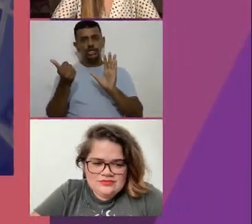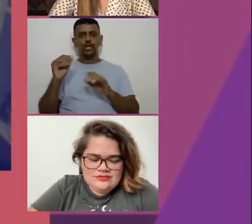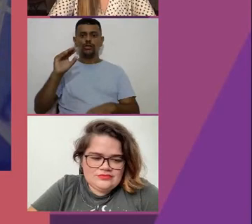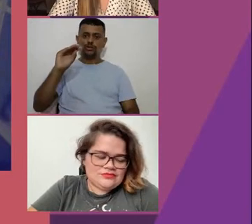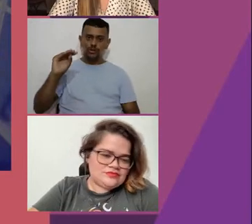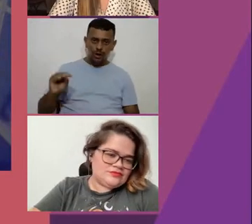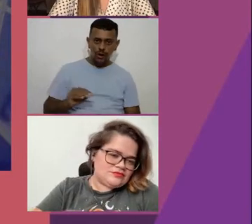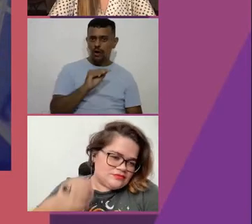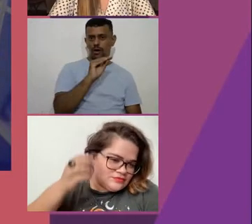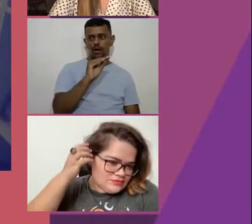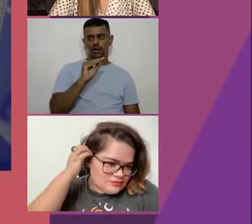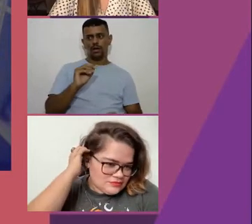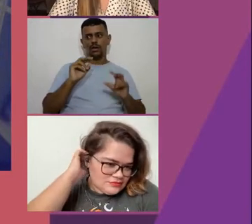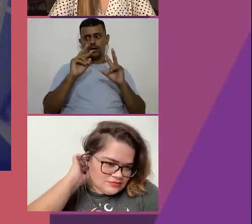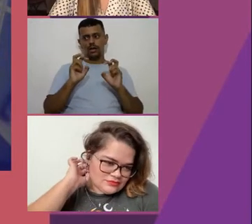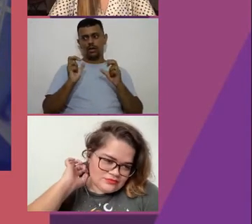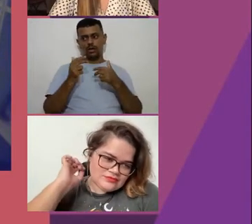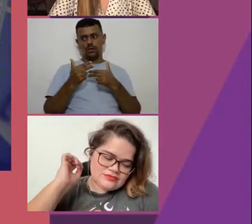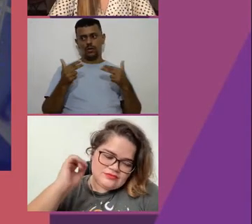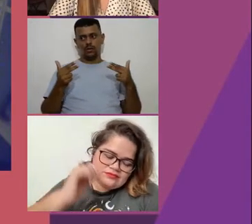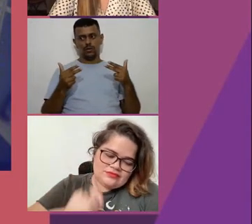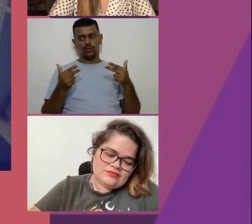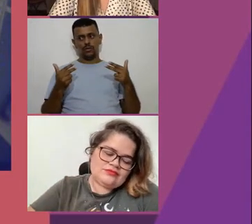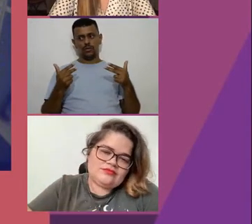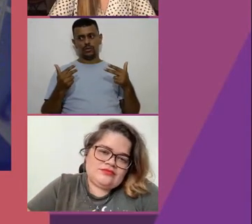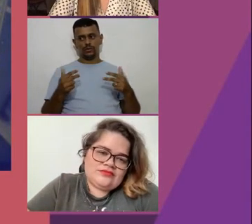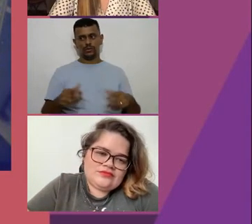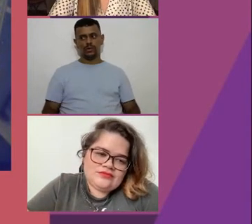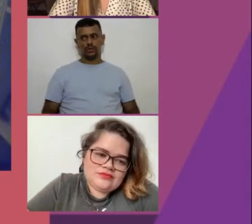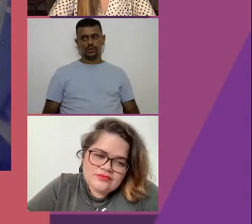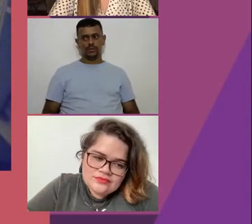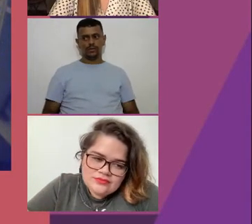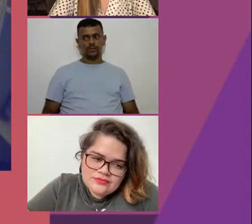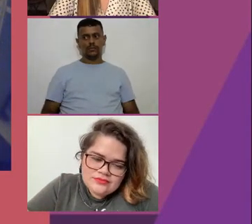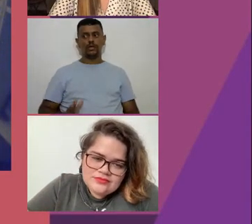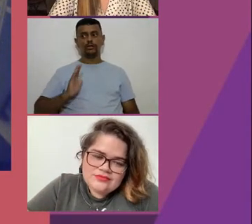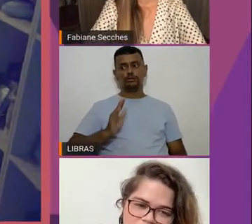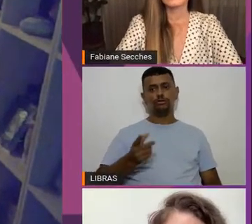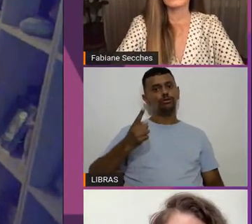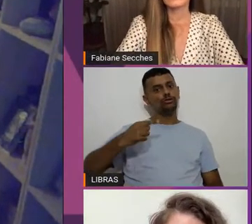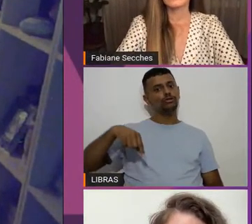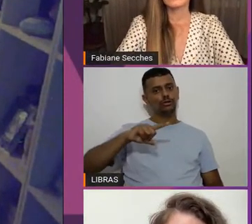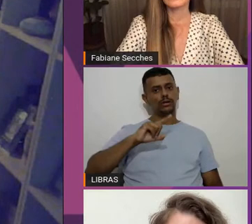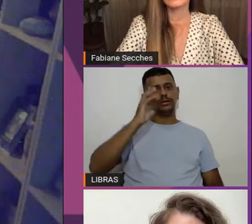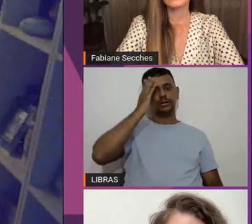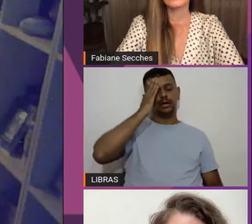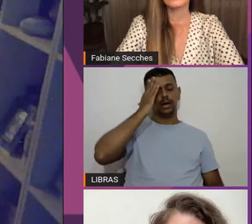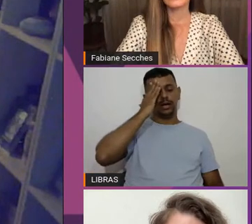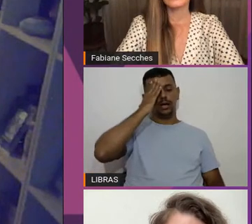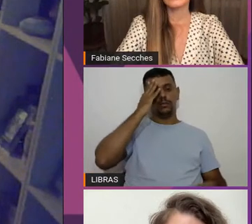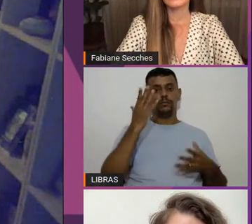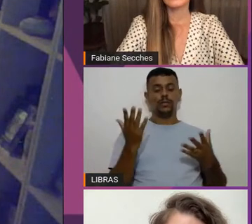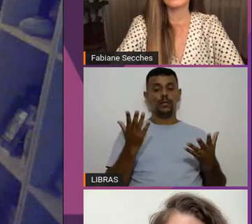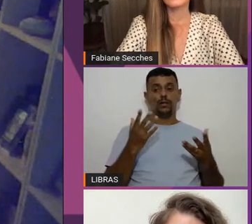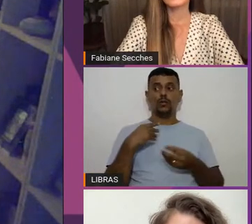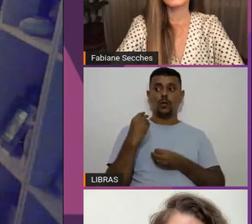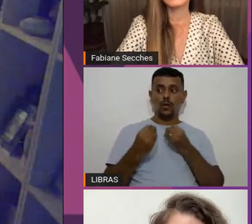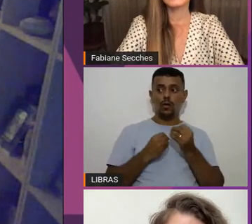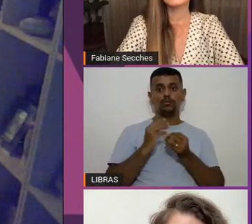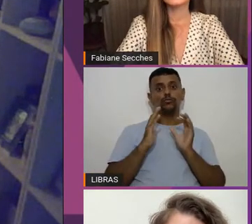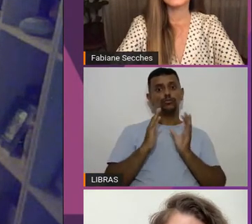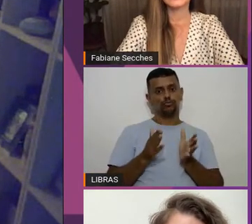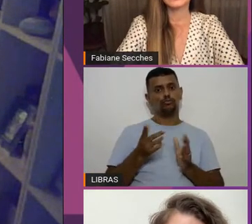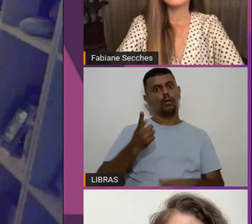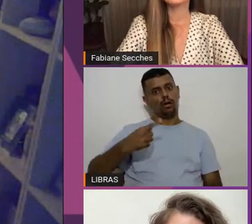essa carta a pintar ia eu acho que eu faço mais depois do primeiro borrão já